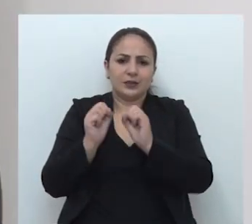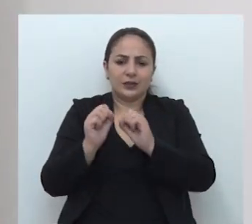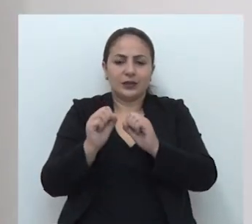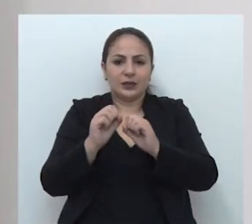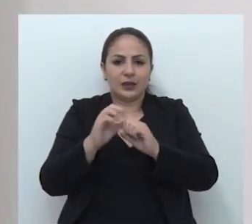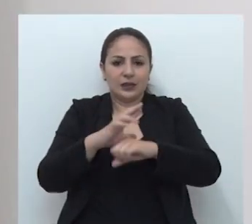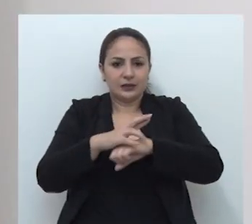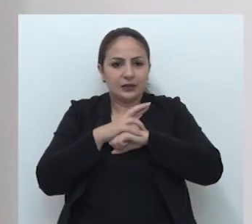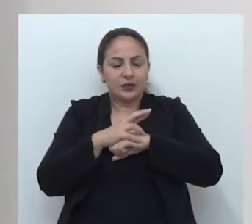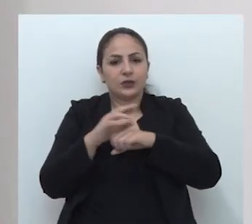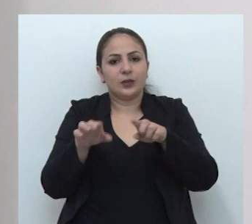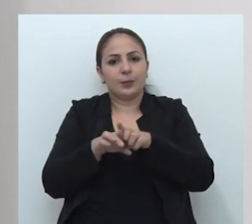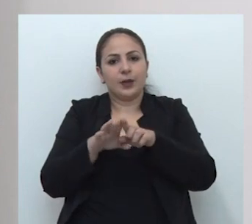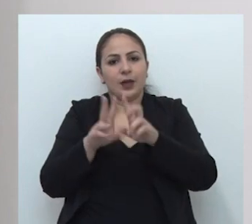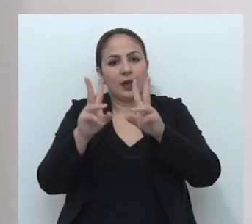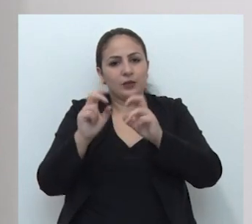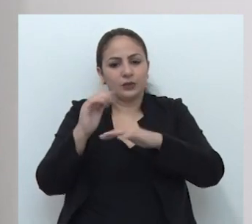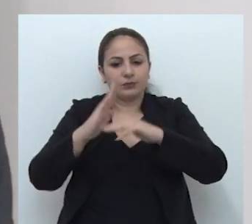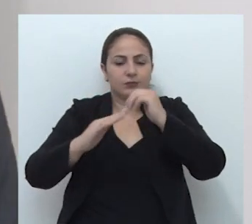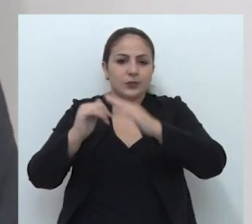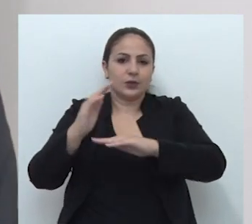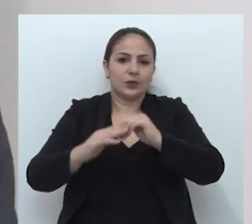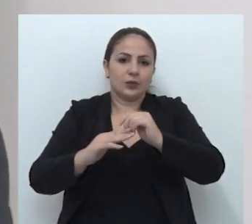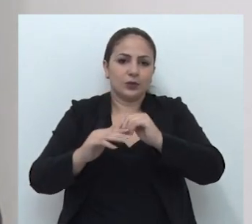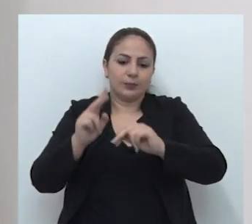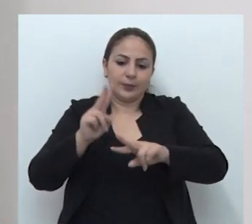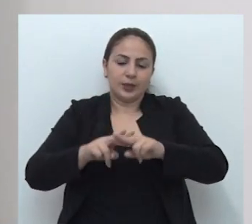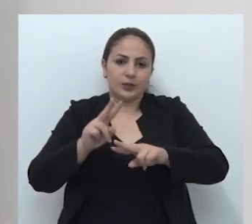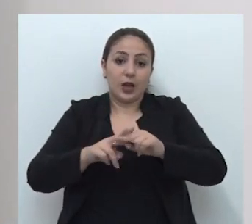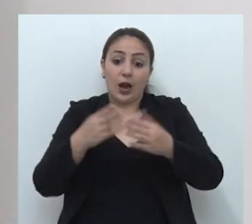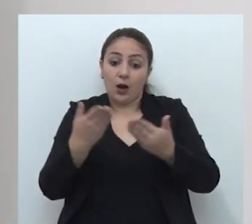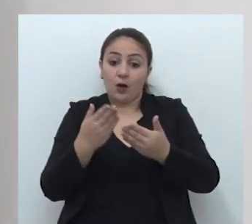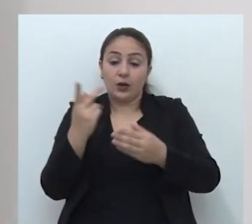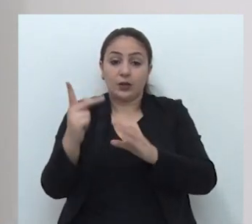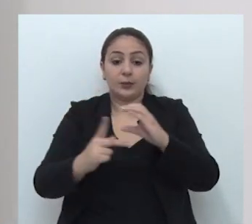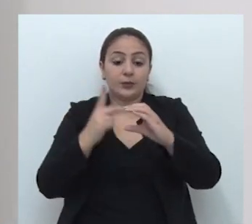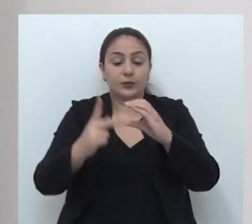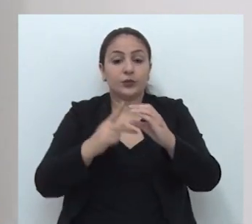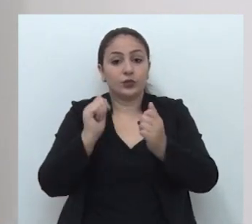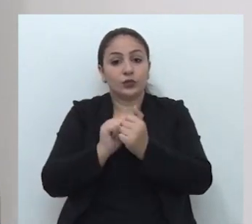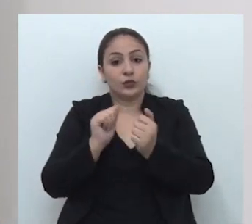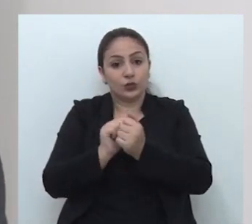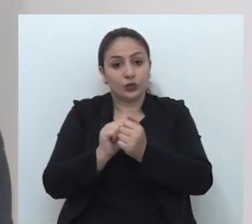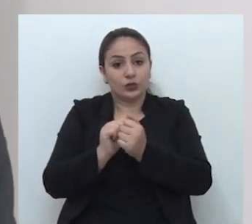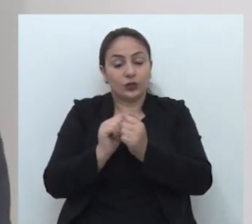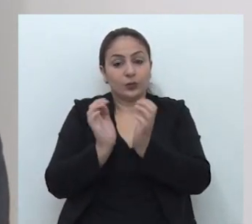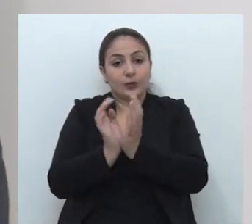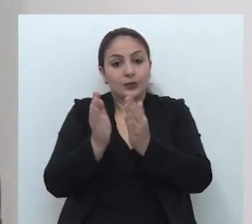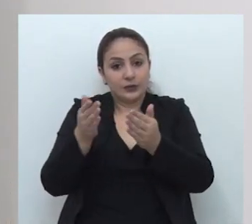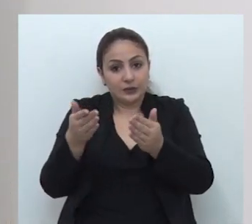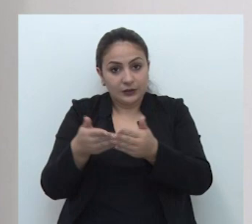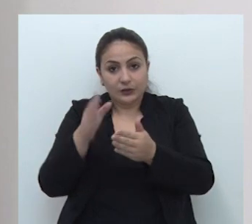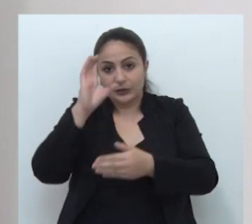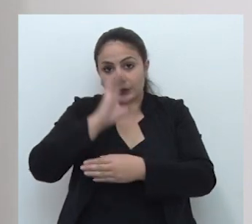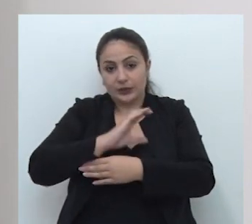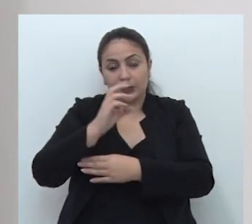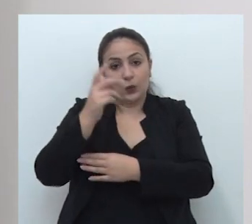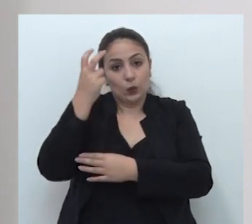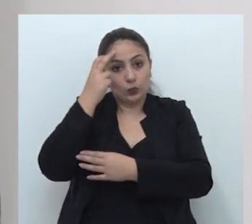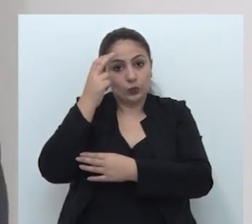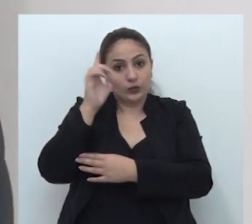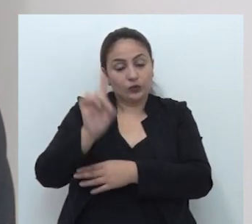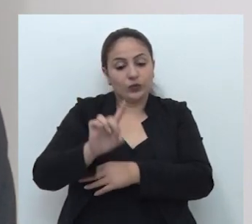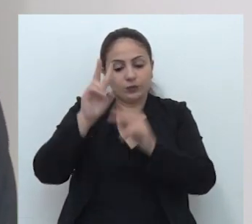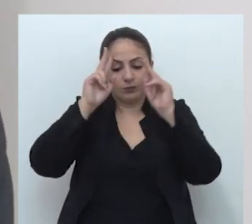a questão da construção do presídio, né? Então agora a Câmara de Vereadores, através da Frente Parlamentar e da Comissão de Cidadania, Cultura e